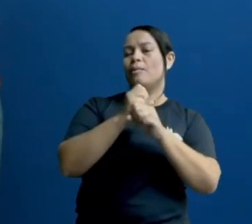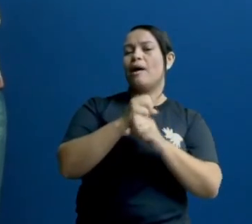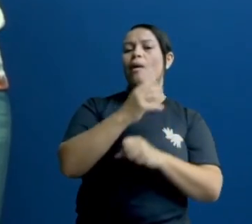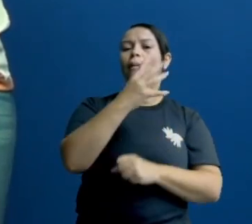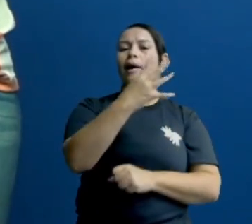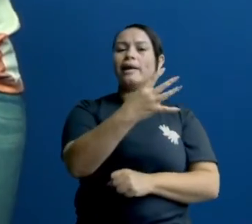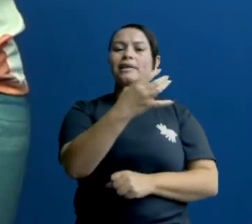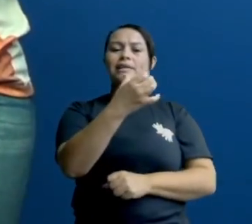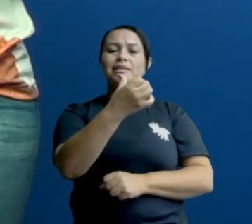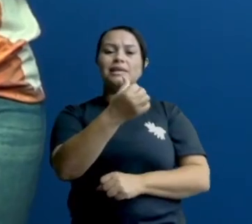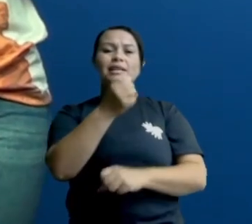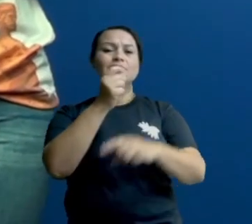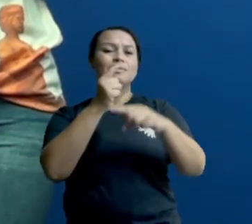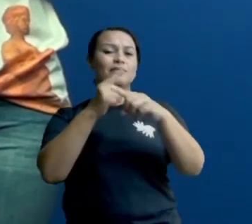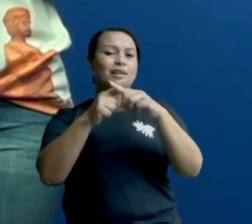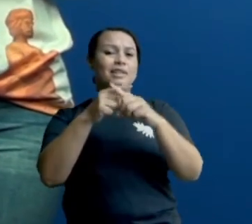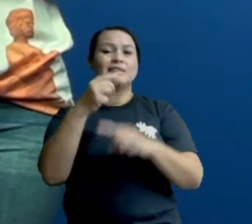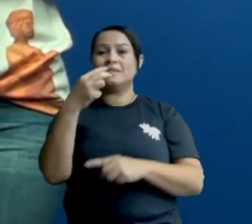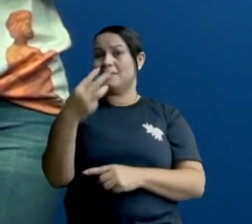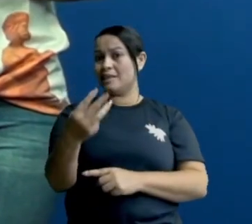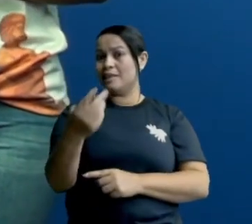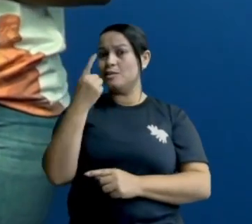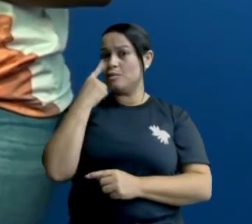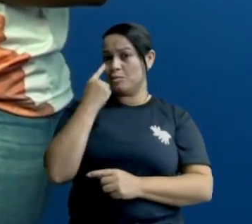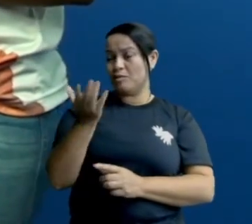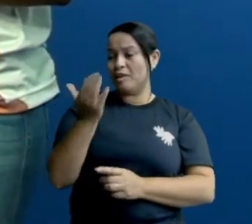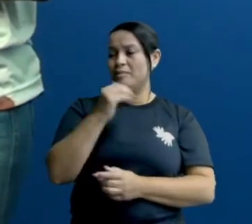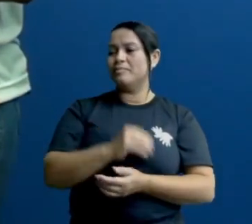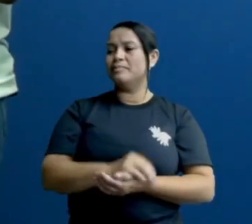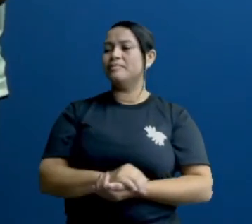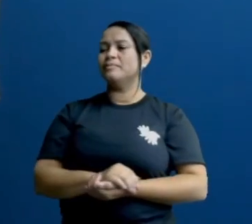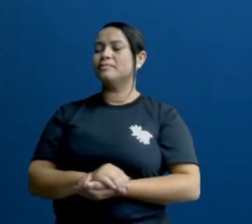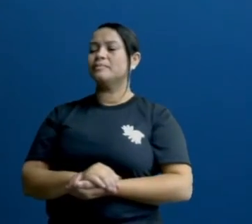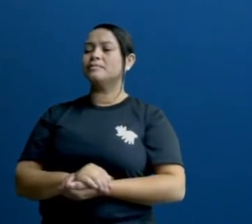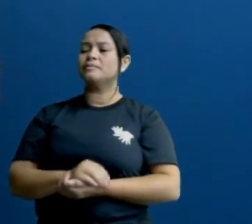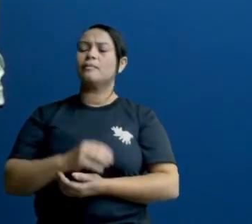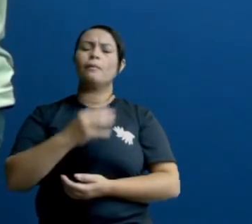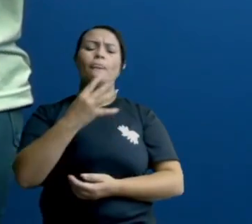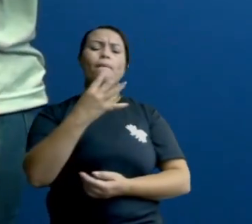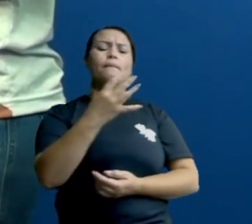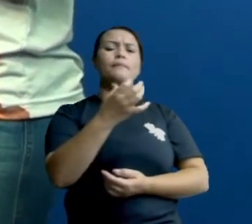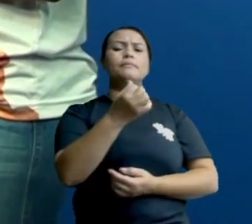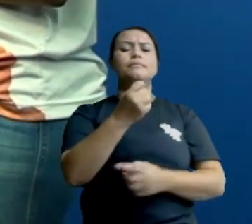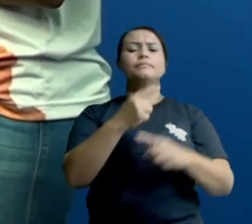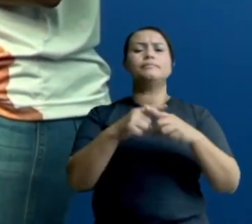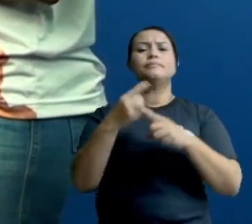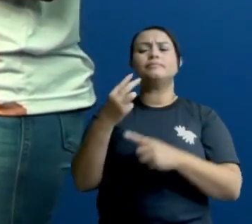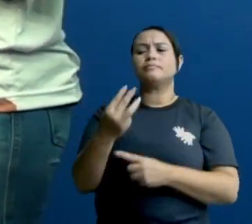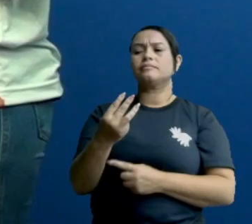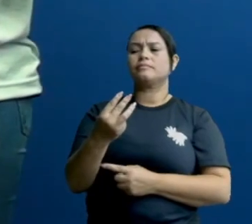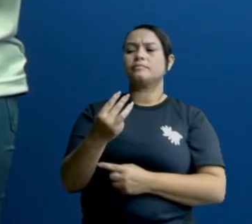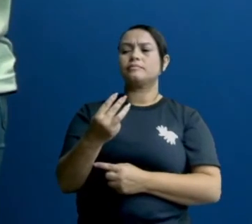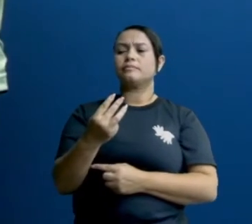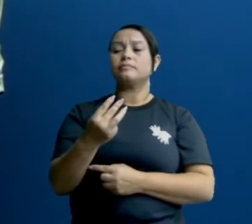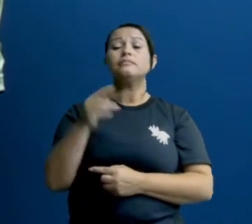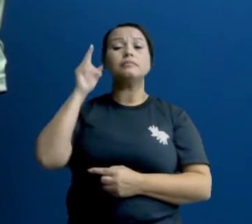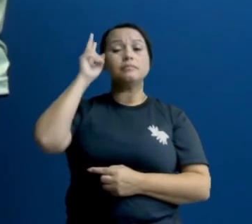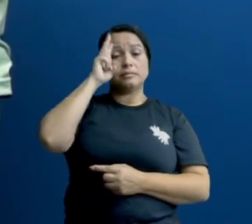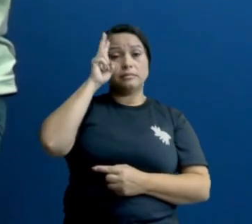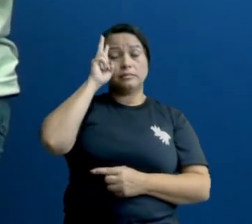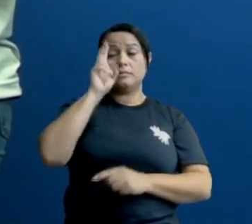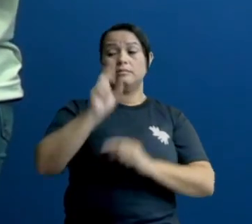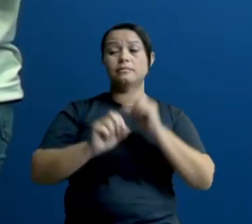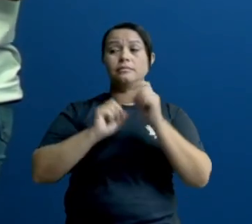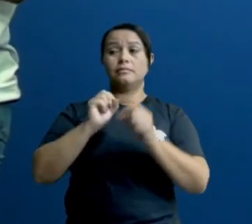46 vezes 3. Vamos lá para o nosso cálculo? 46 vezes 3. Então, lembrando